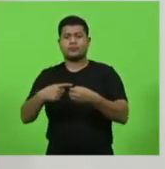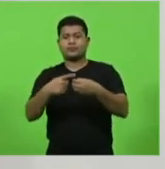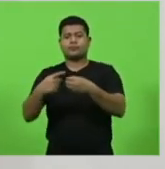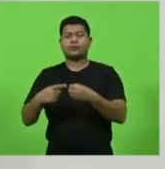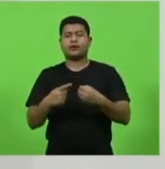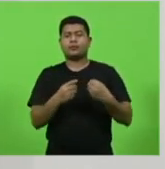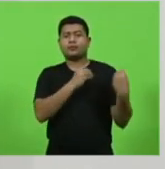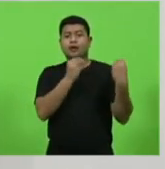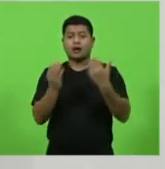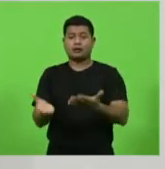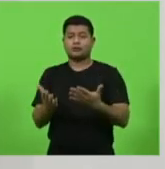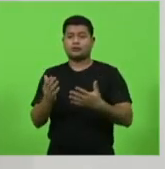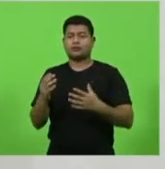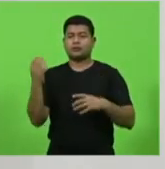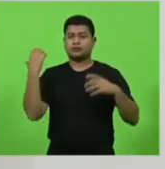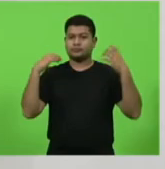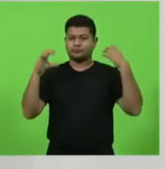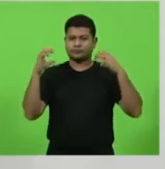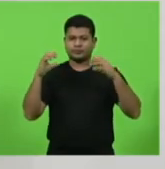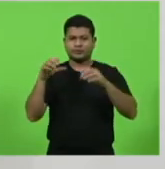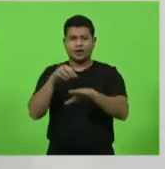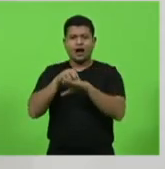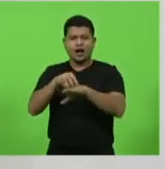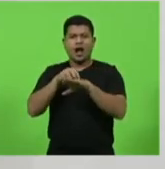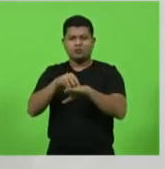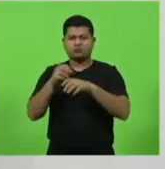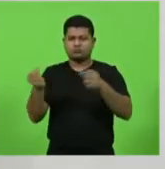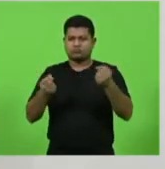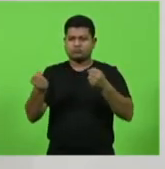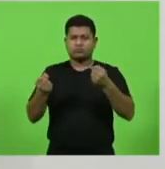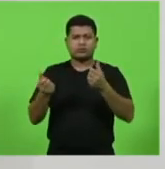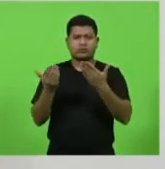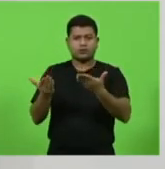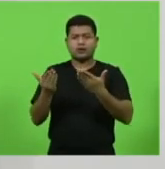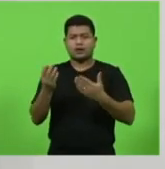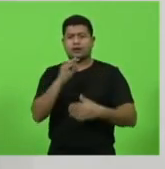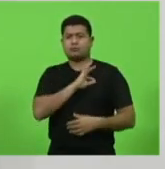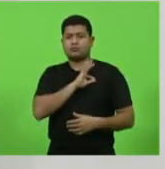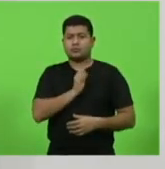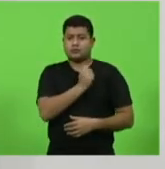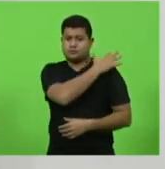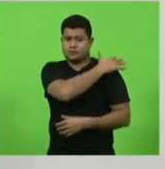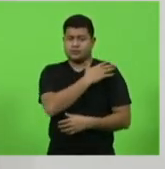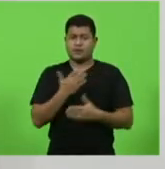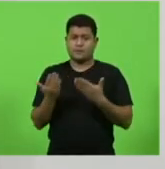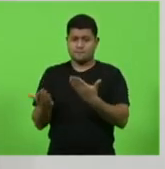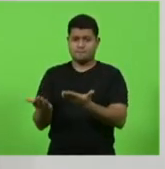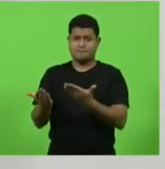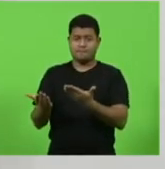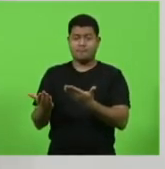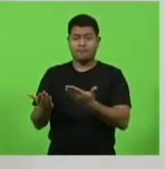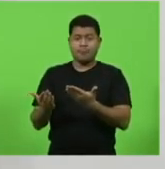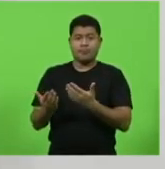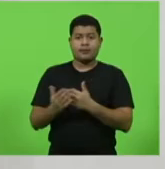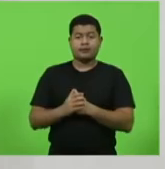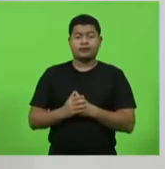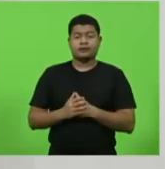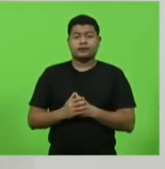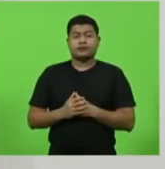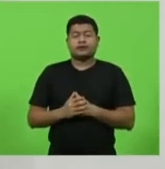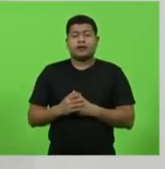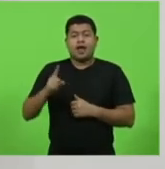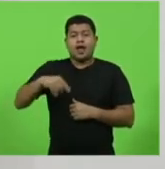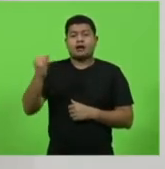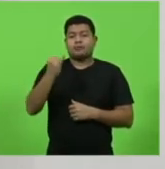Polícia Civil e da Polícia Militar dentro das emendas impositivas, e é muito importante,